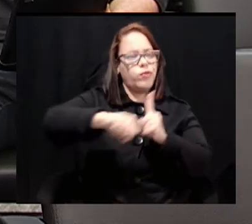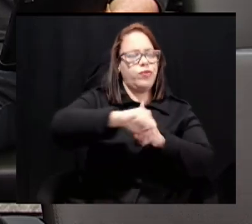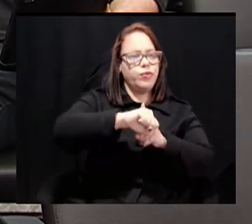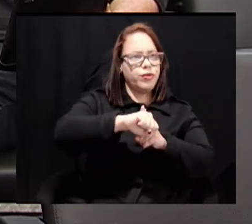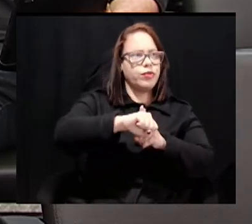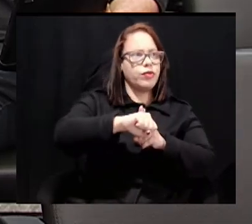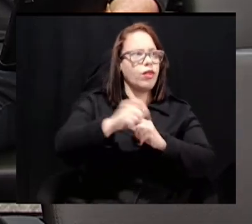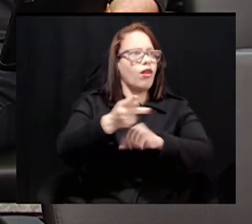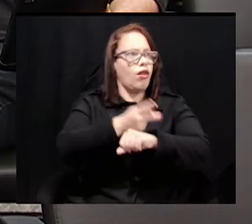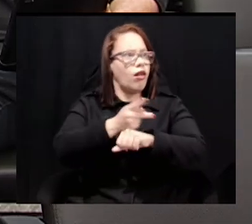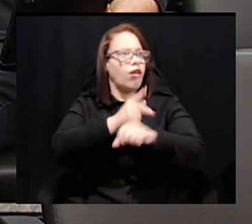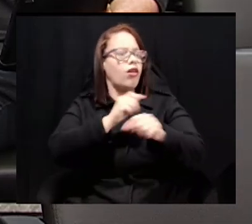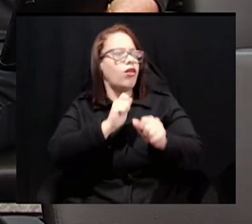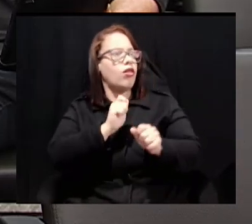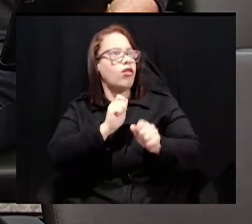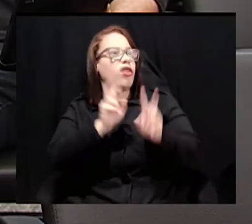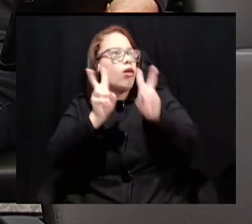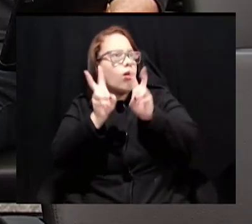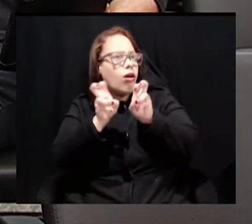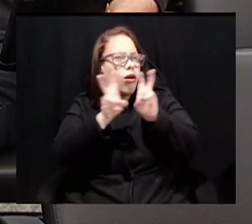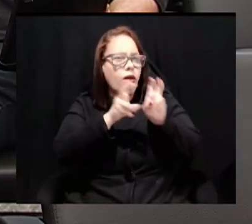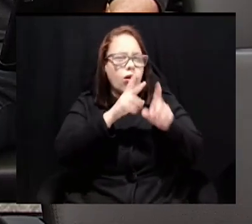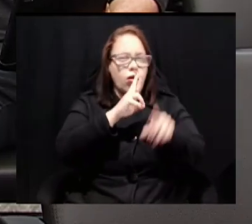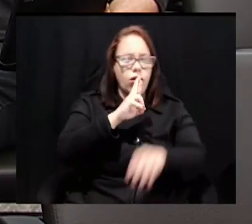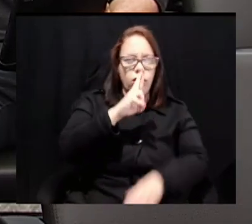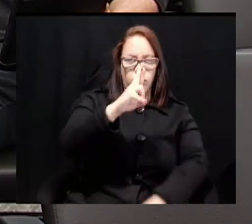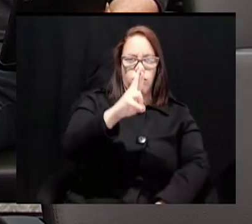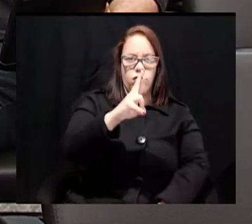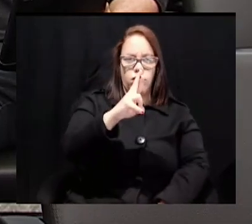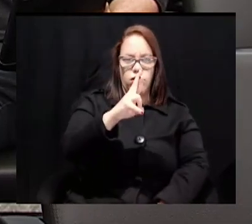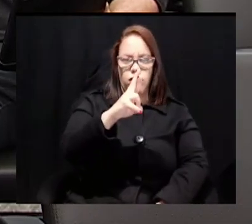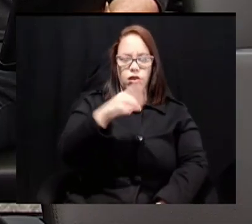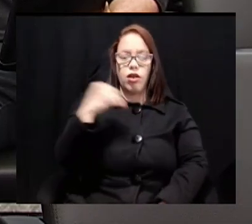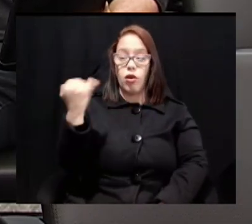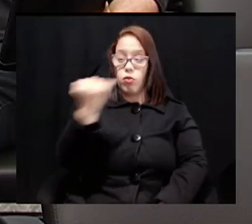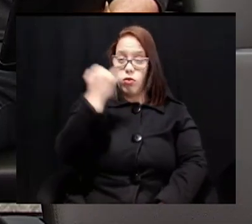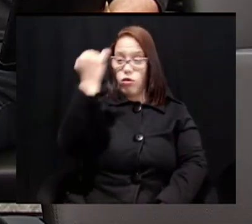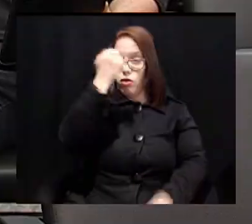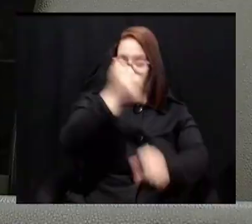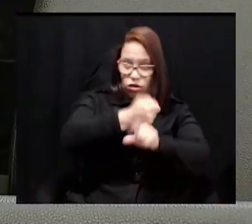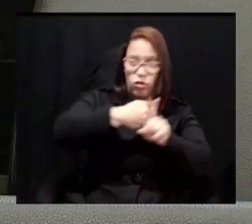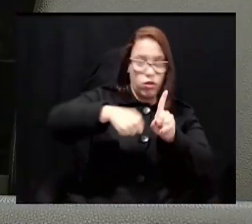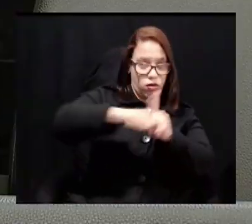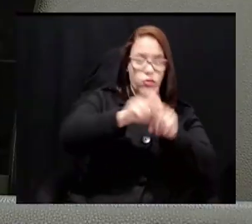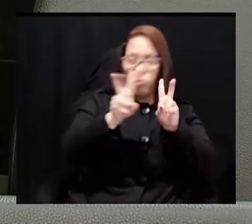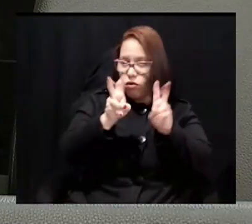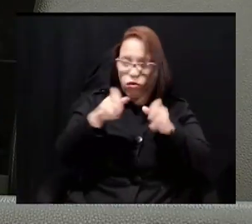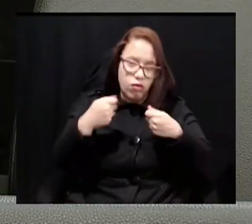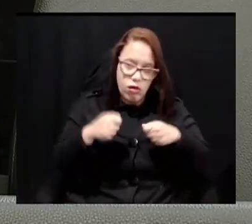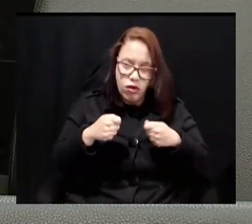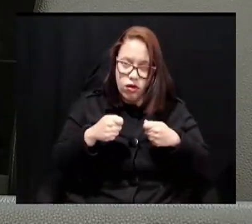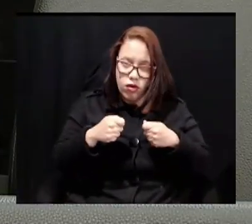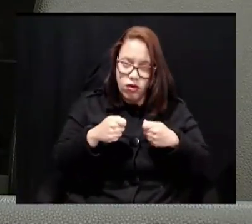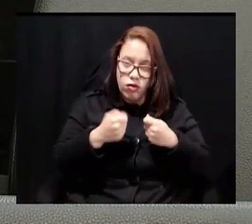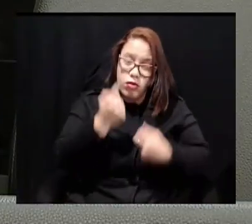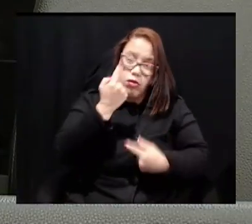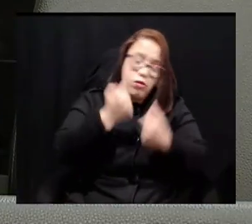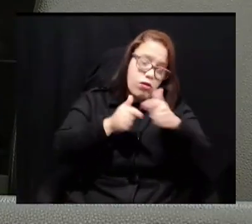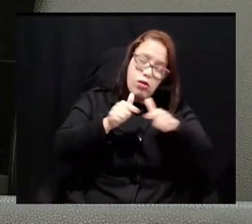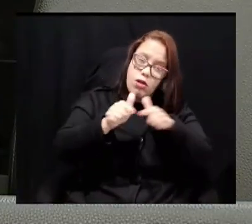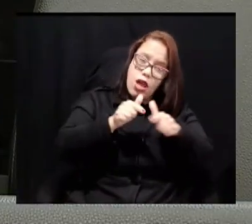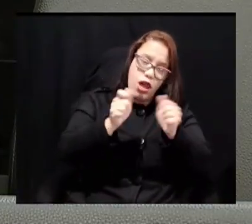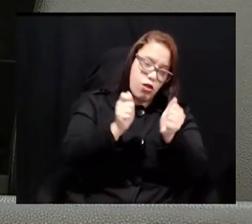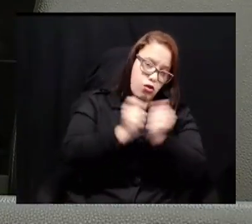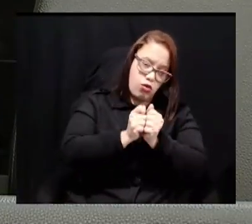soluções para temas que são redundantes na sociedade, temas que precisam ser de alguma maneira trabalhados,